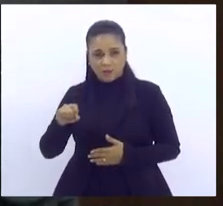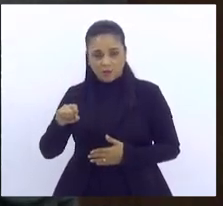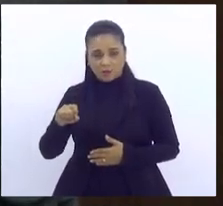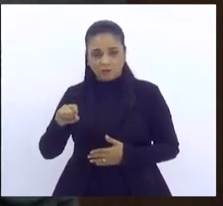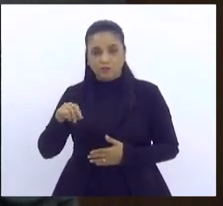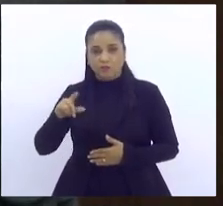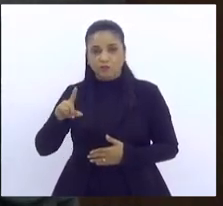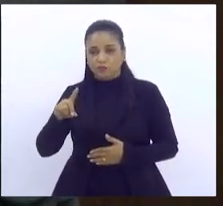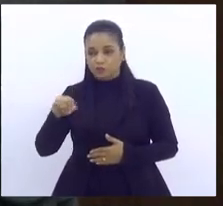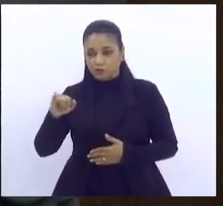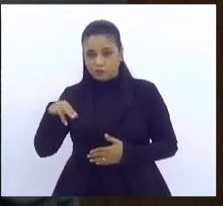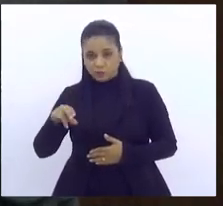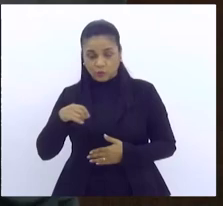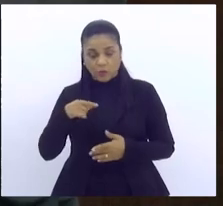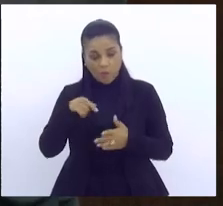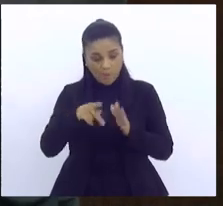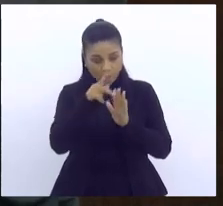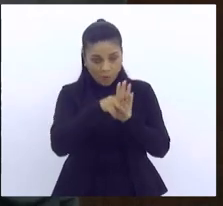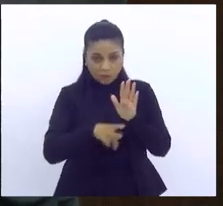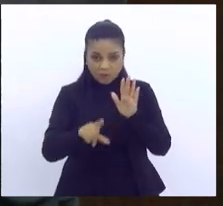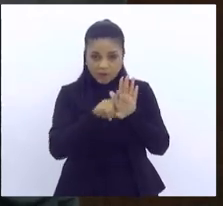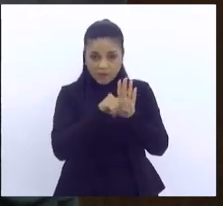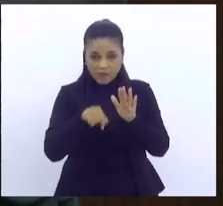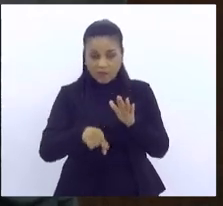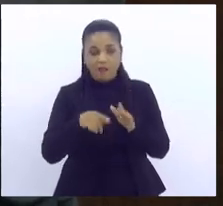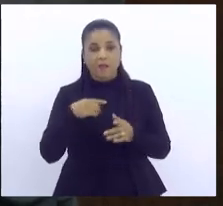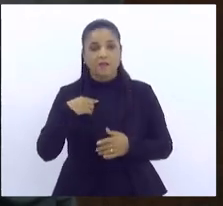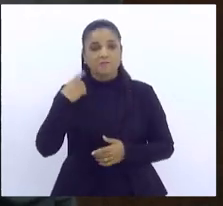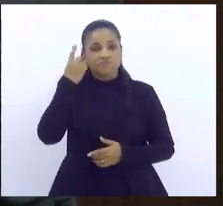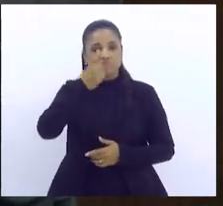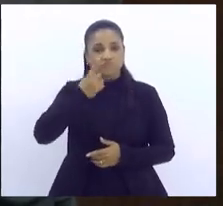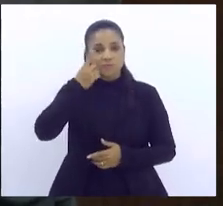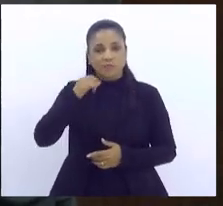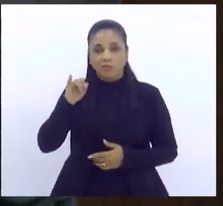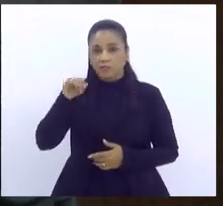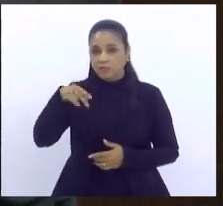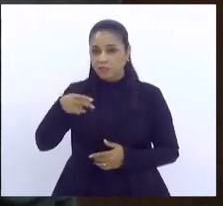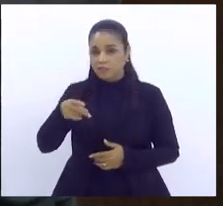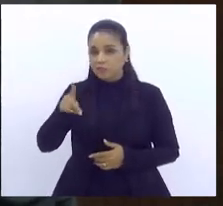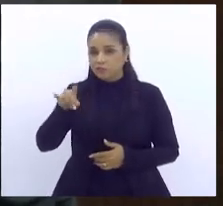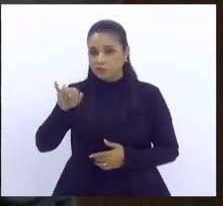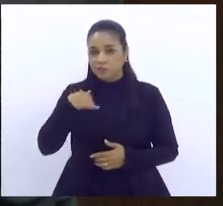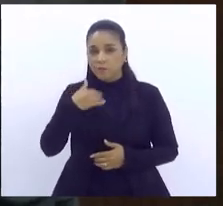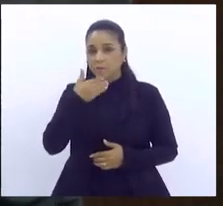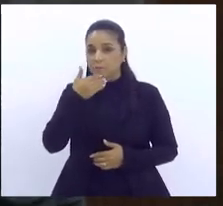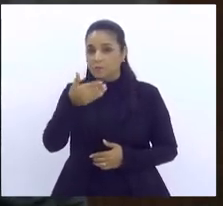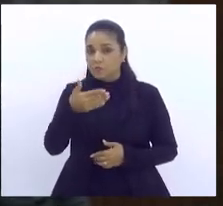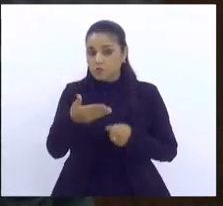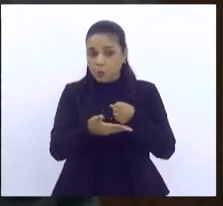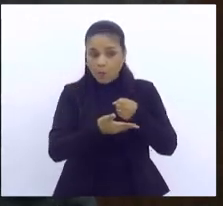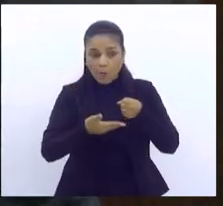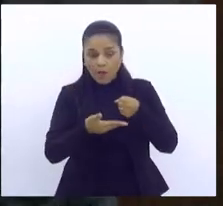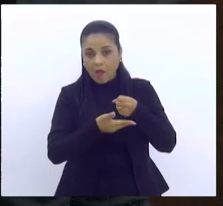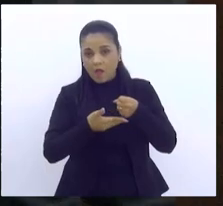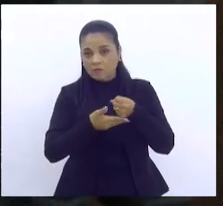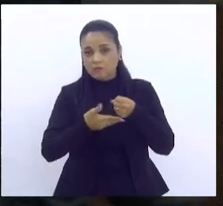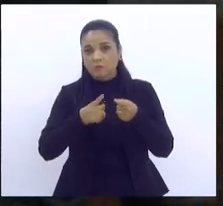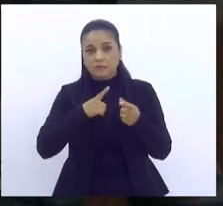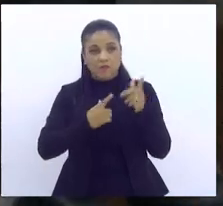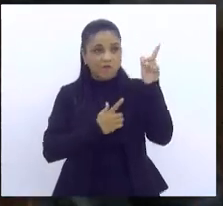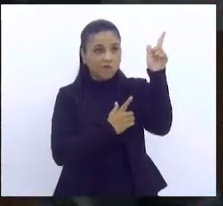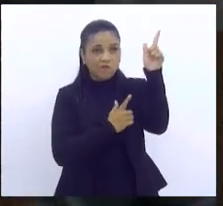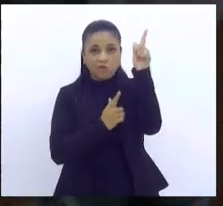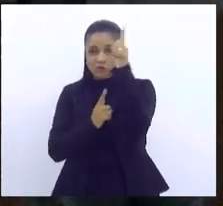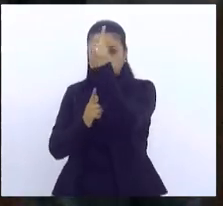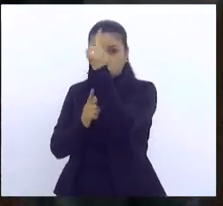gente votou um projeto aqui de autoria da deputada Índia Armelau, que pediu o básico. Porque tem fuzil na mão do